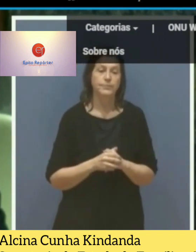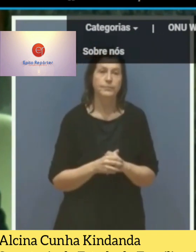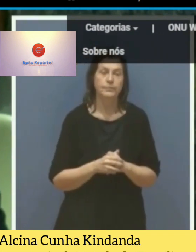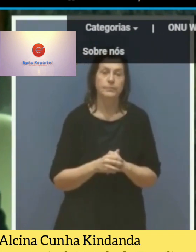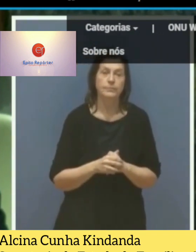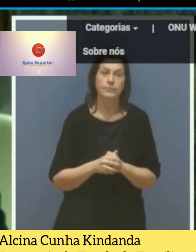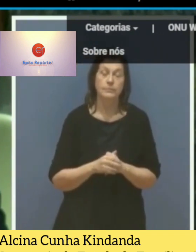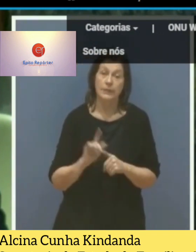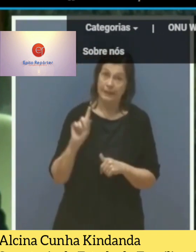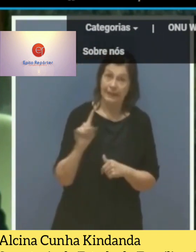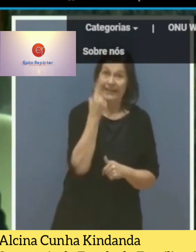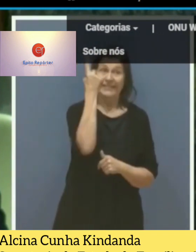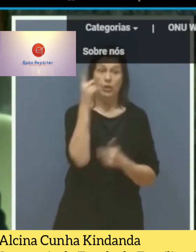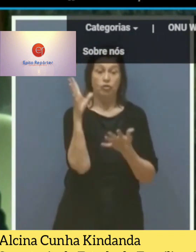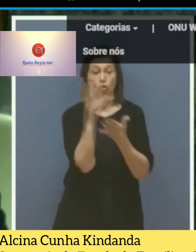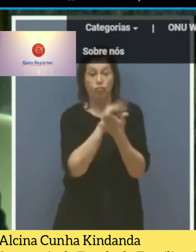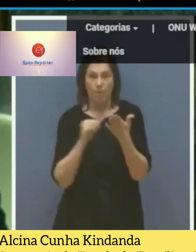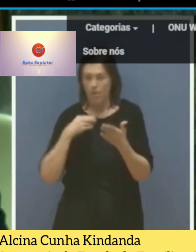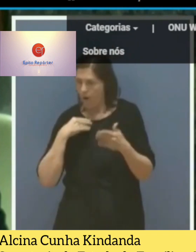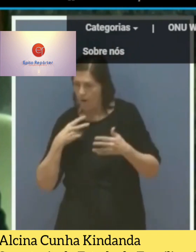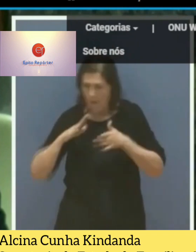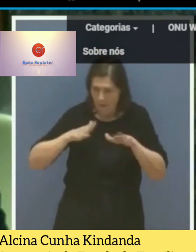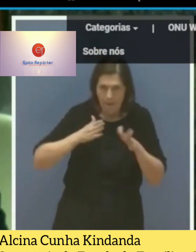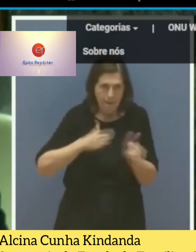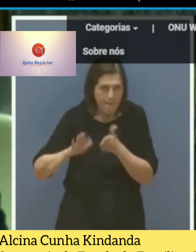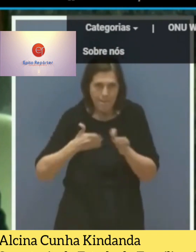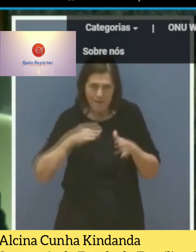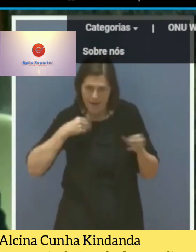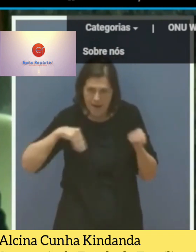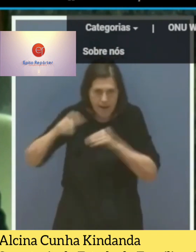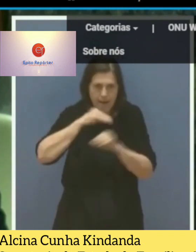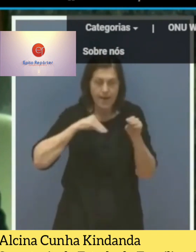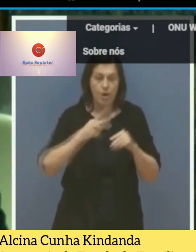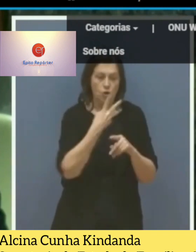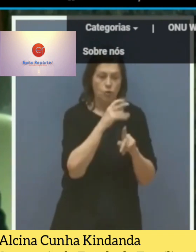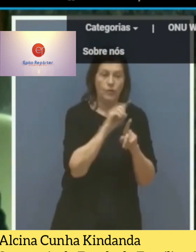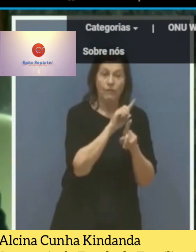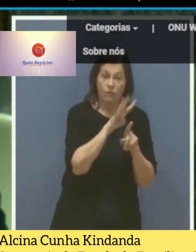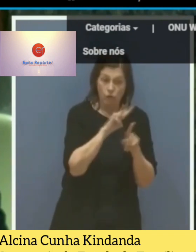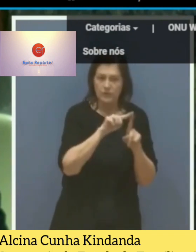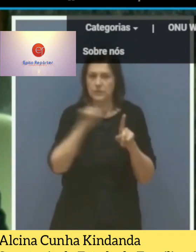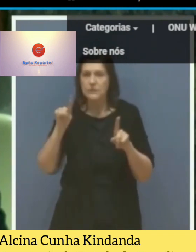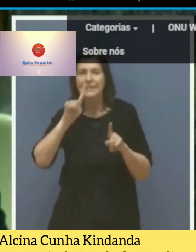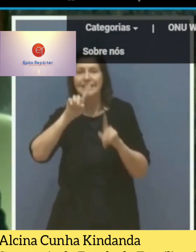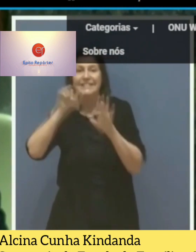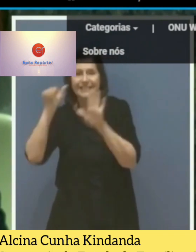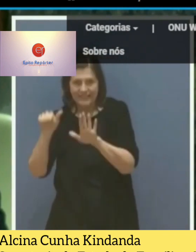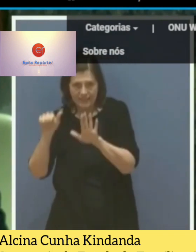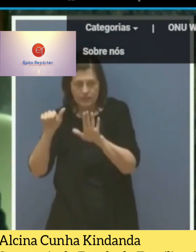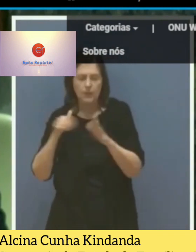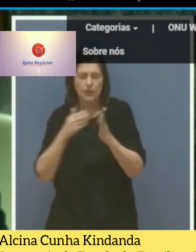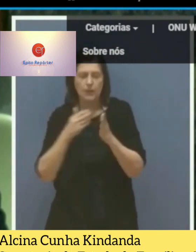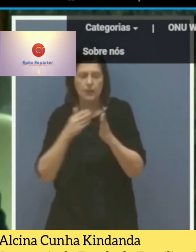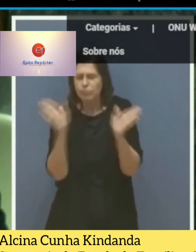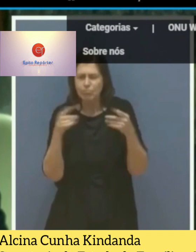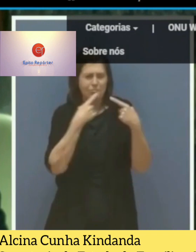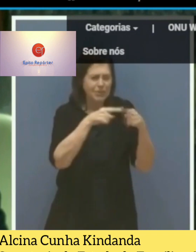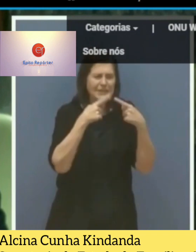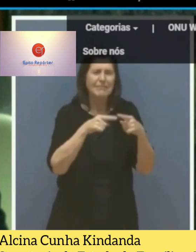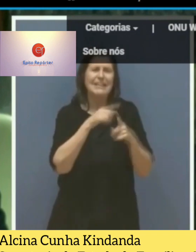período 2014/2016 contando com a participação de distintas organizações da sociedade civil